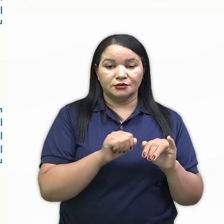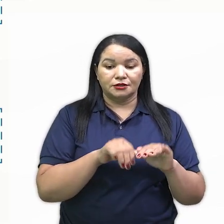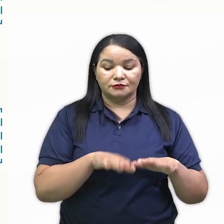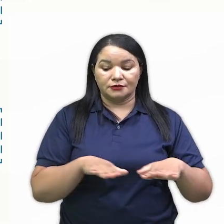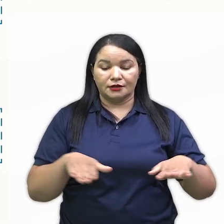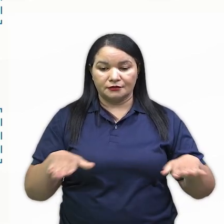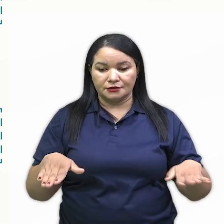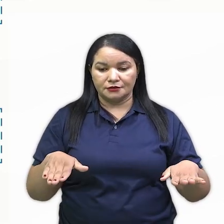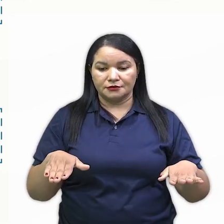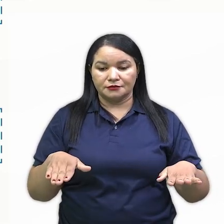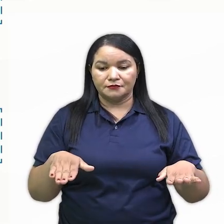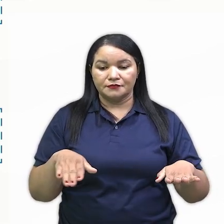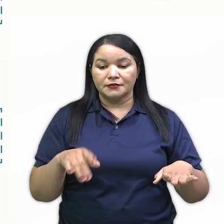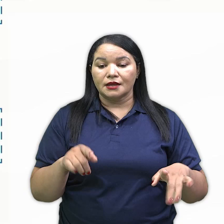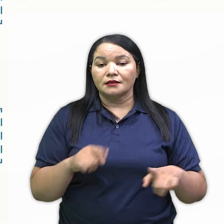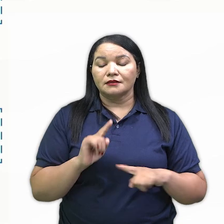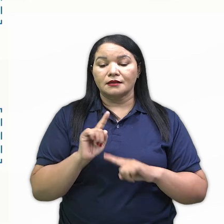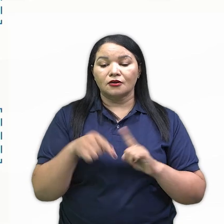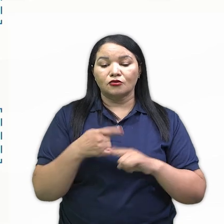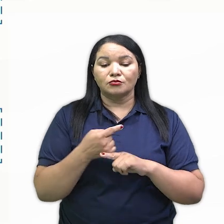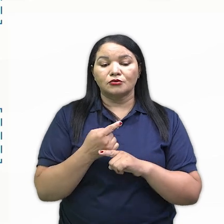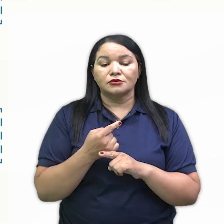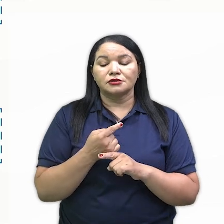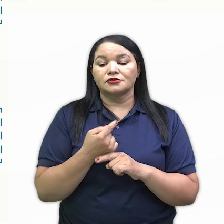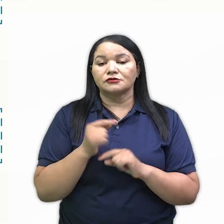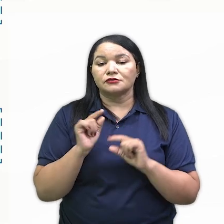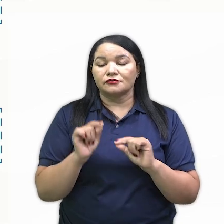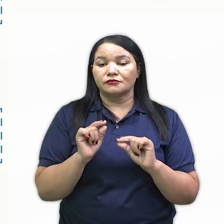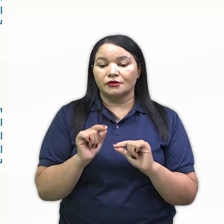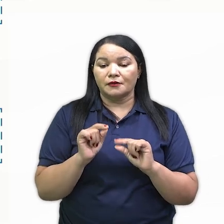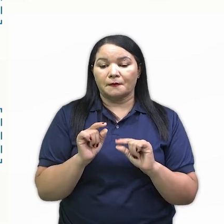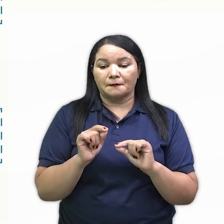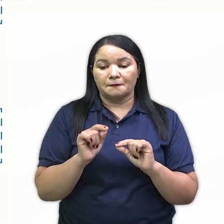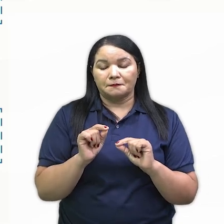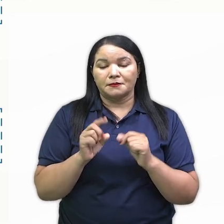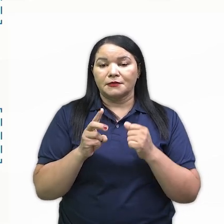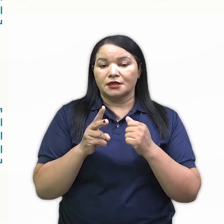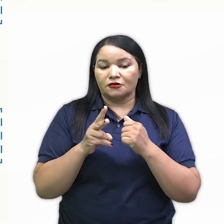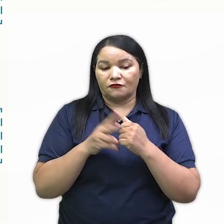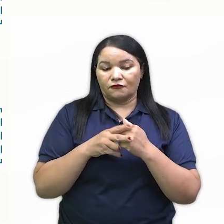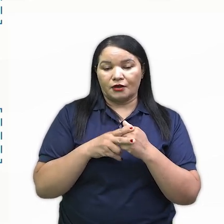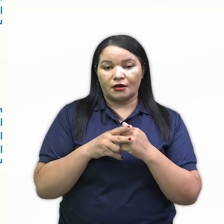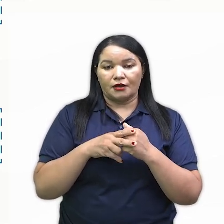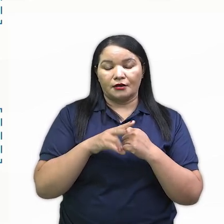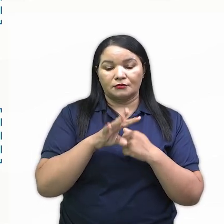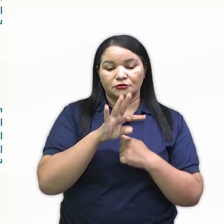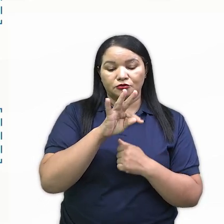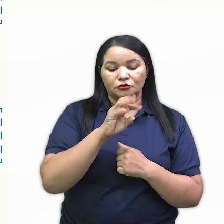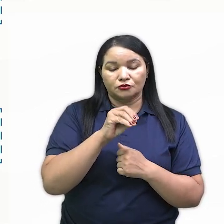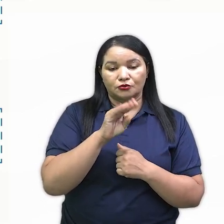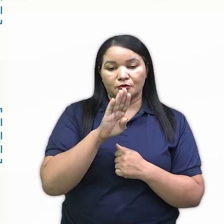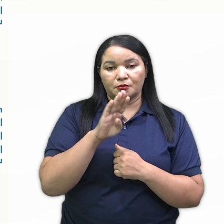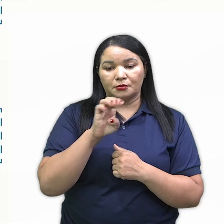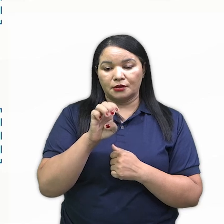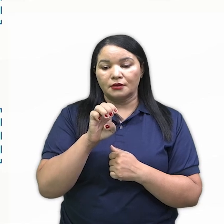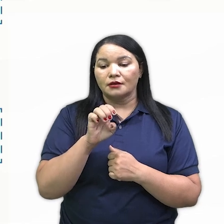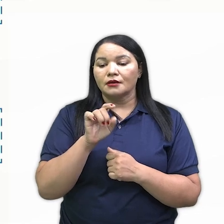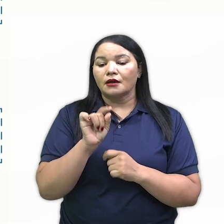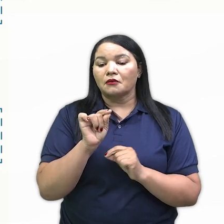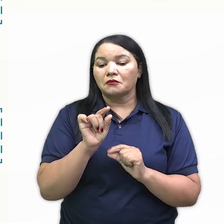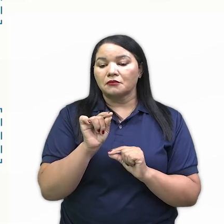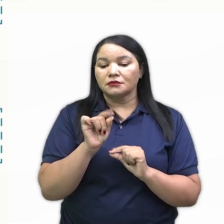the kids. Depois do sujeito, o que vem? O verbo to be. Qual é o verbo to be aqui dentro